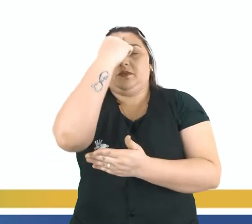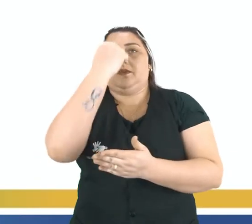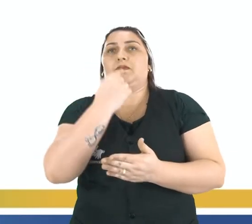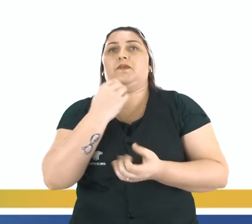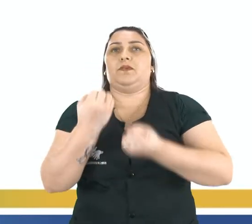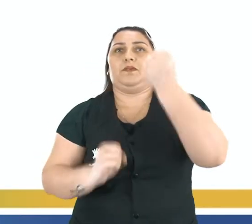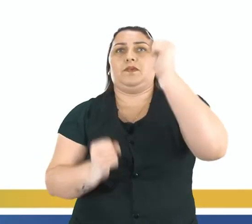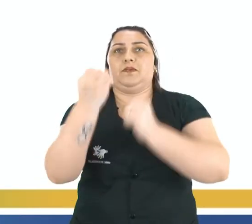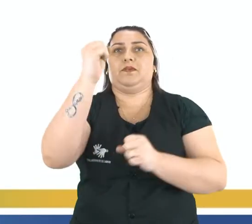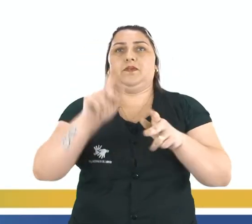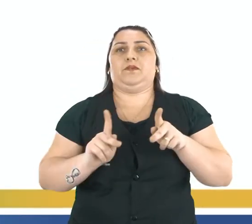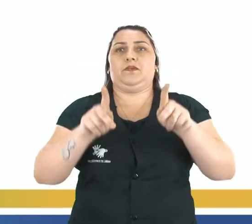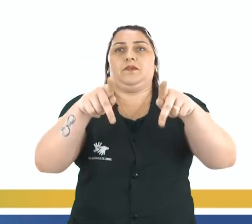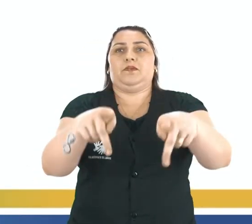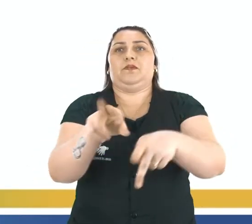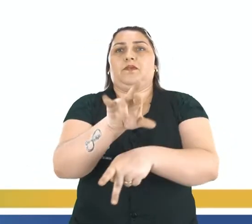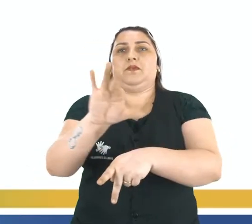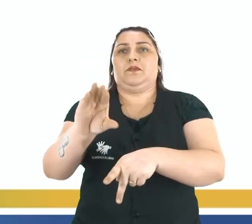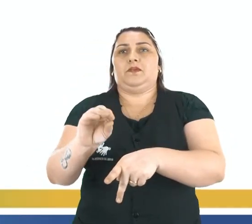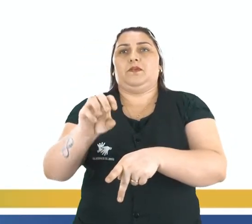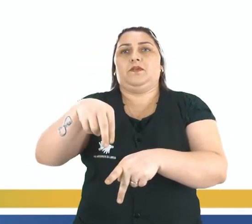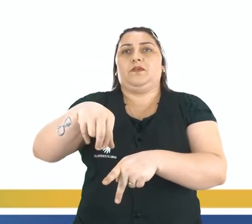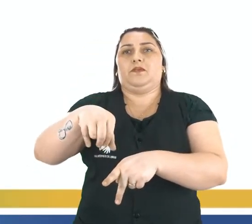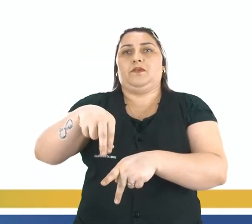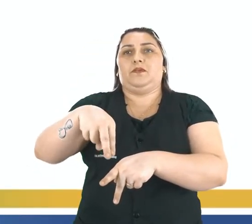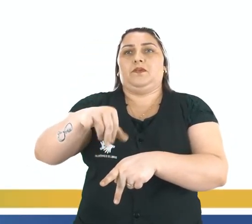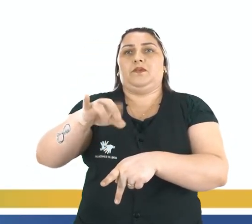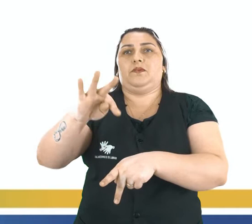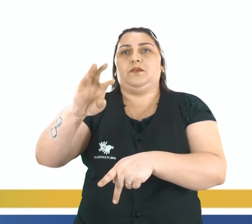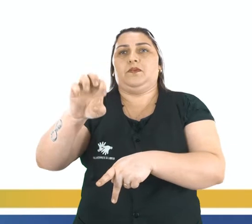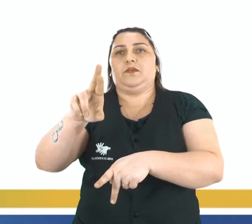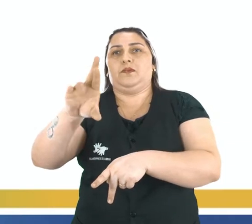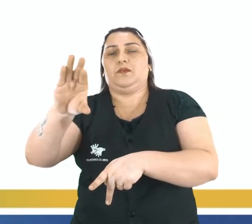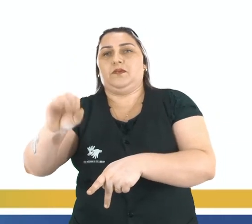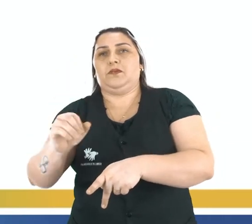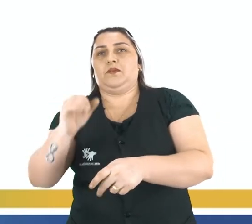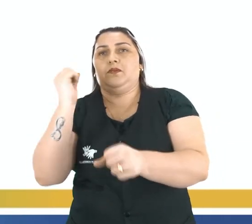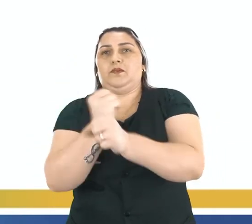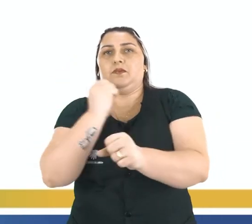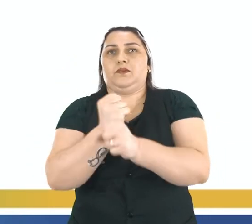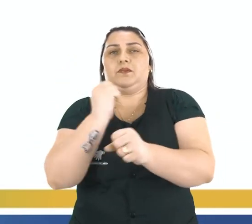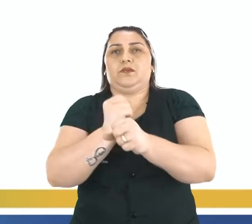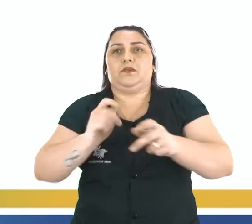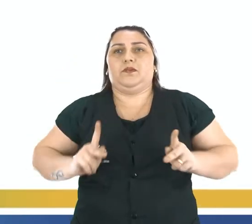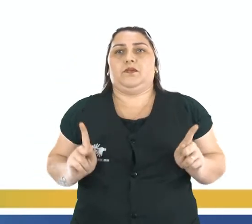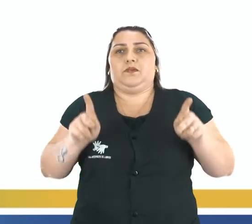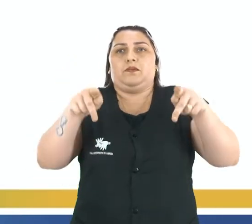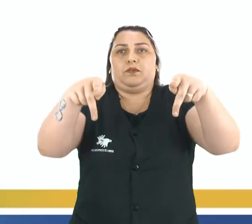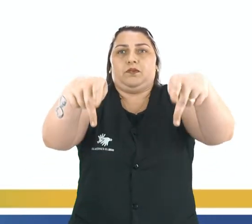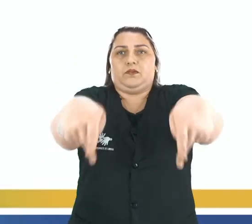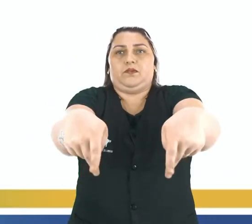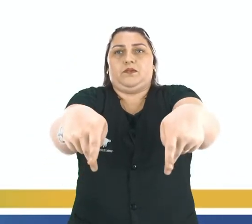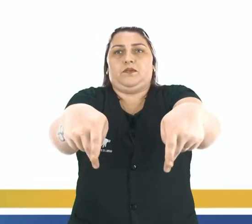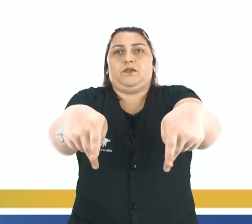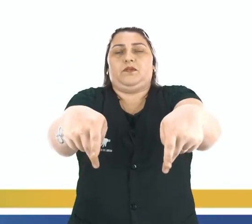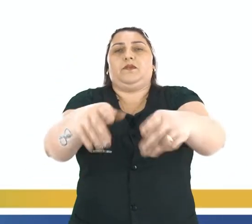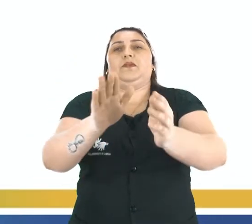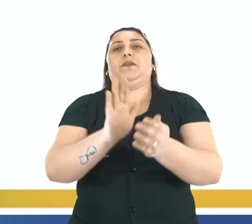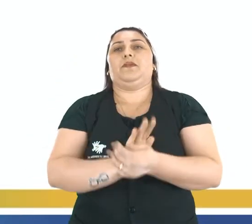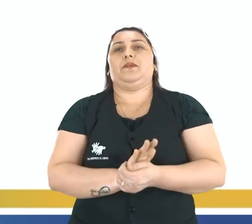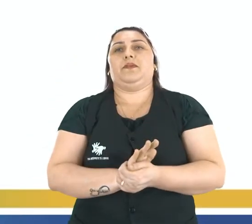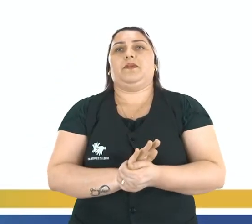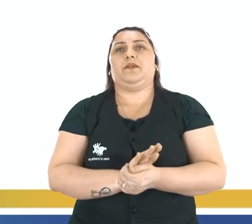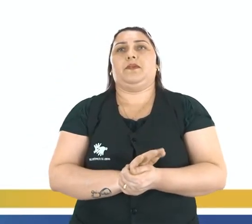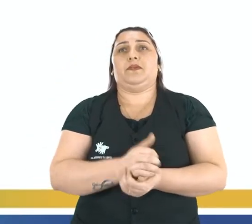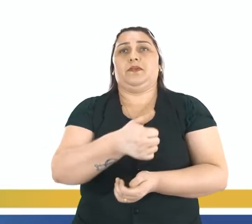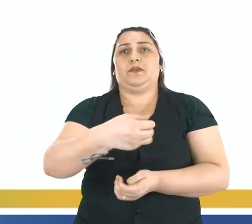aí a ponte Rio-Niterói, que foi construída no período da ditadura militar. É uma ponte que liga as cidades de Rio de Janeiro e Niterói.